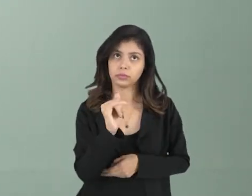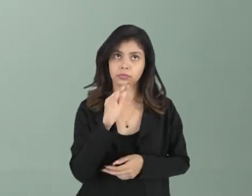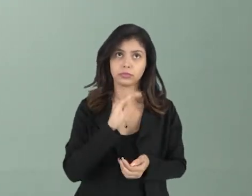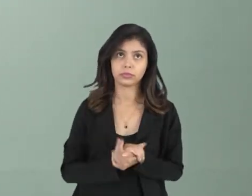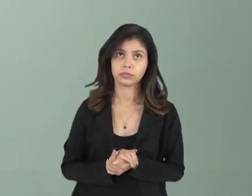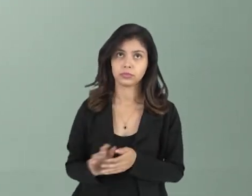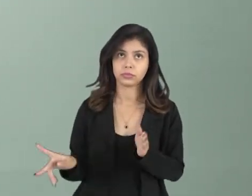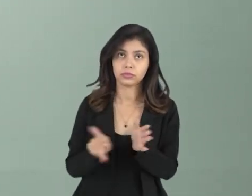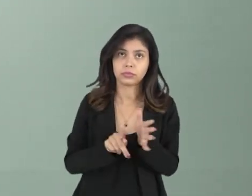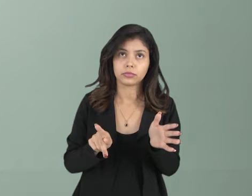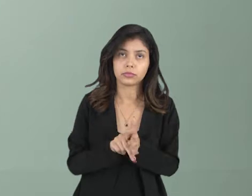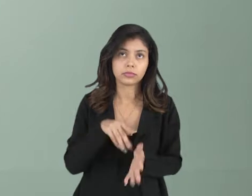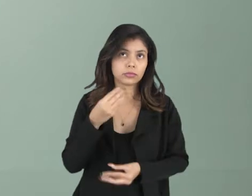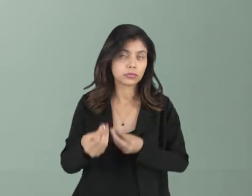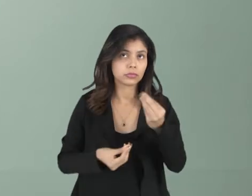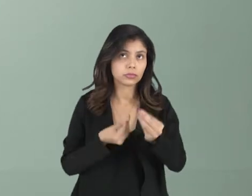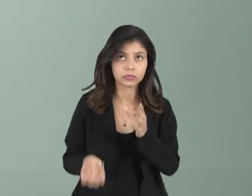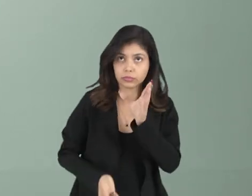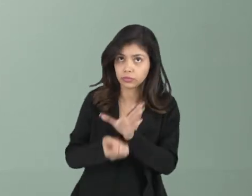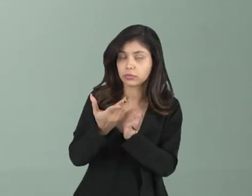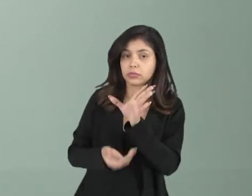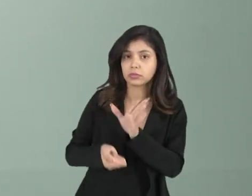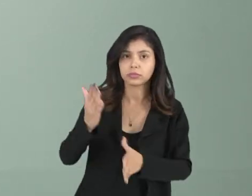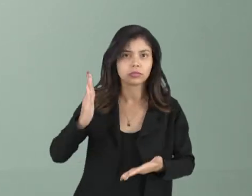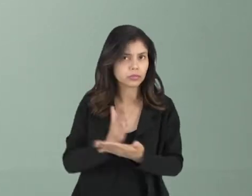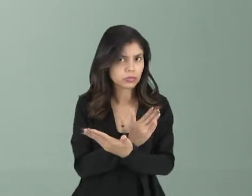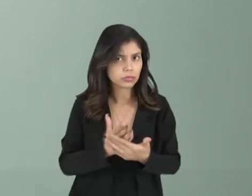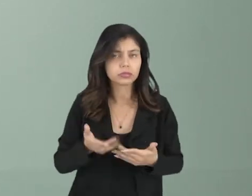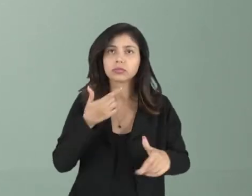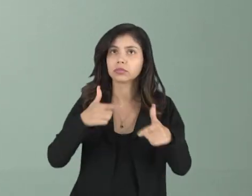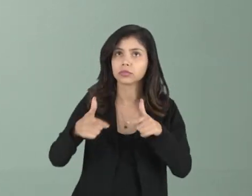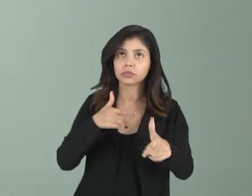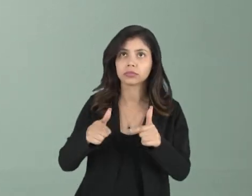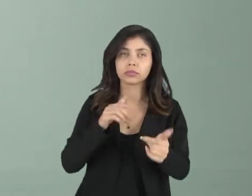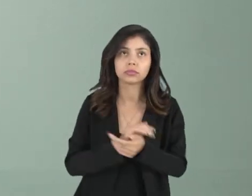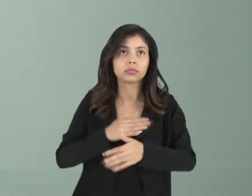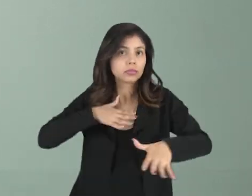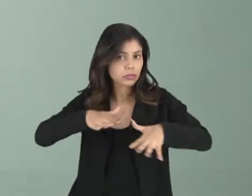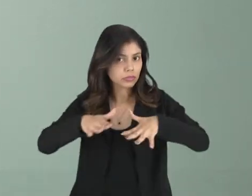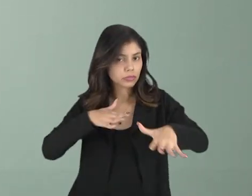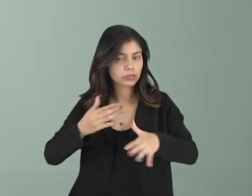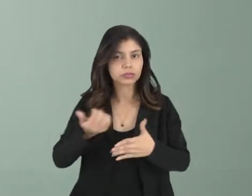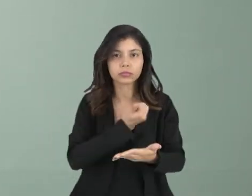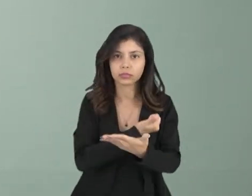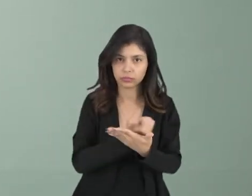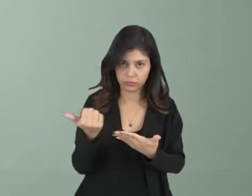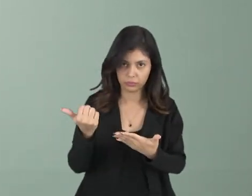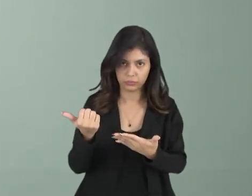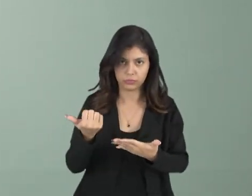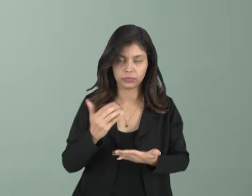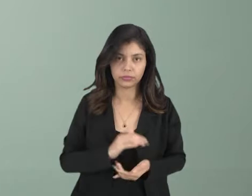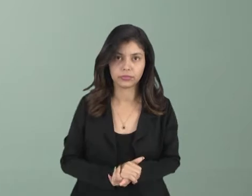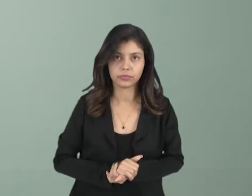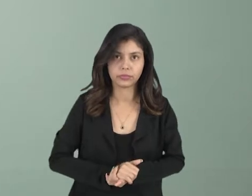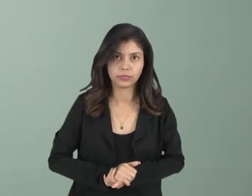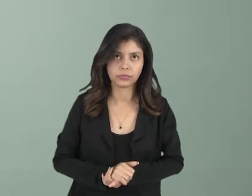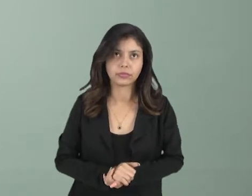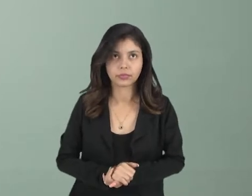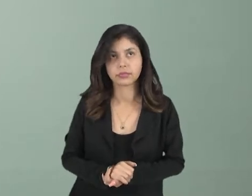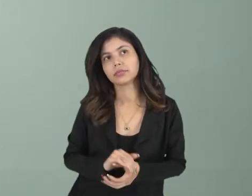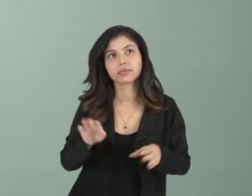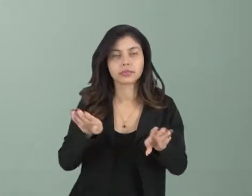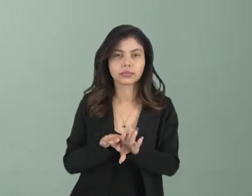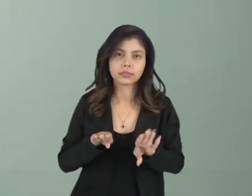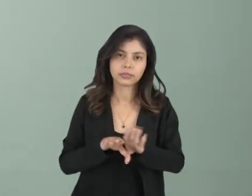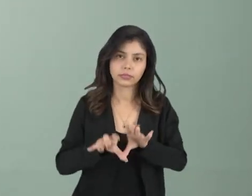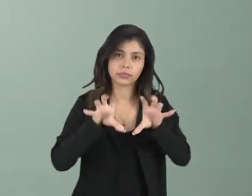ela é definida como a capacidade de produzir trabalho, movimento ou ação. E